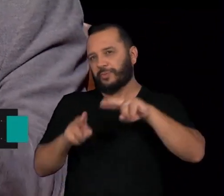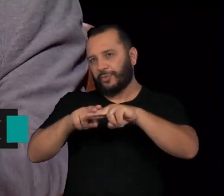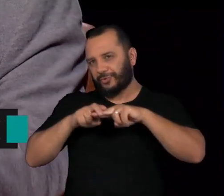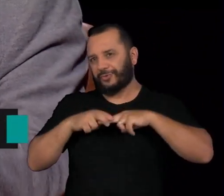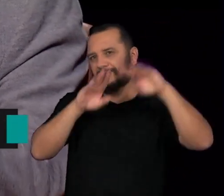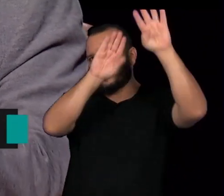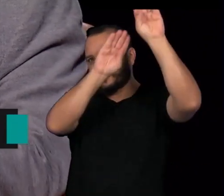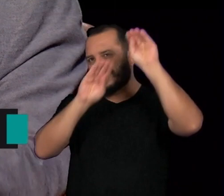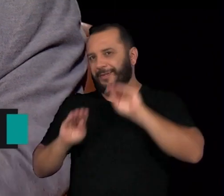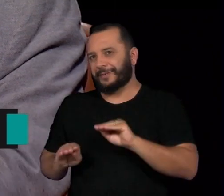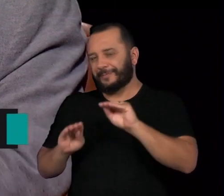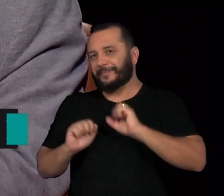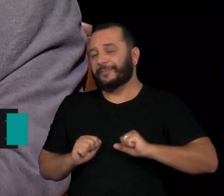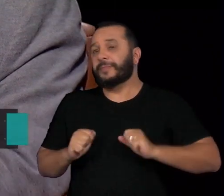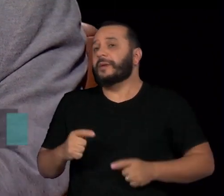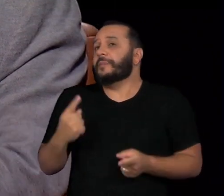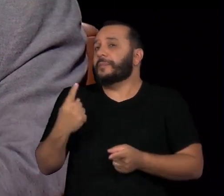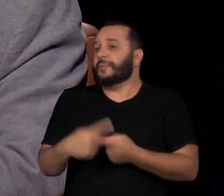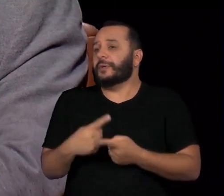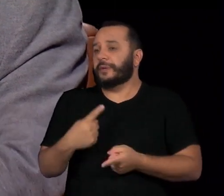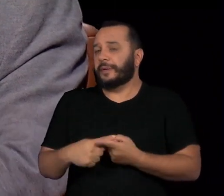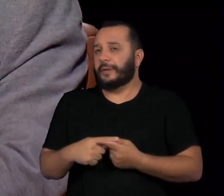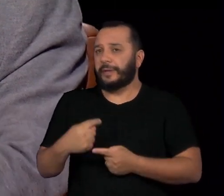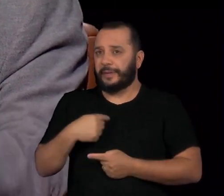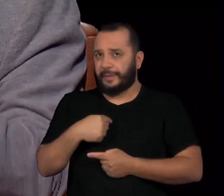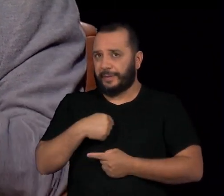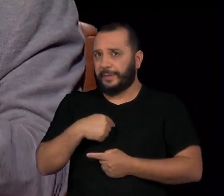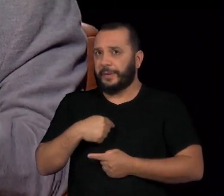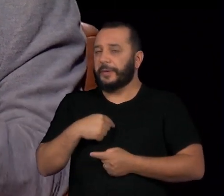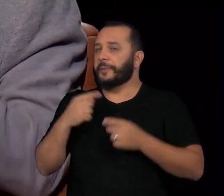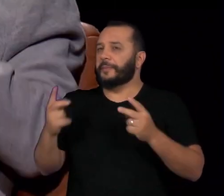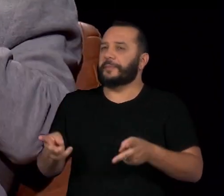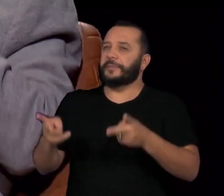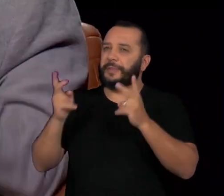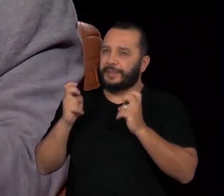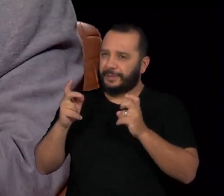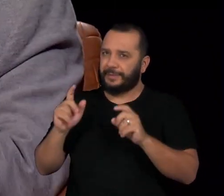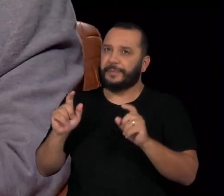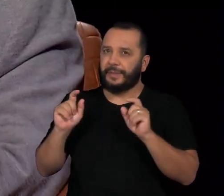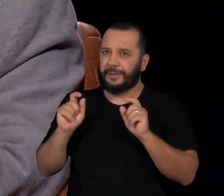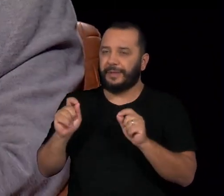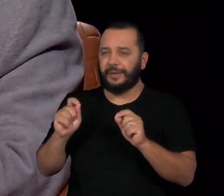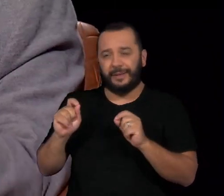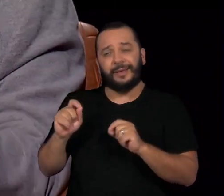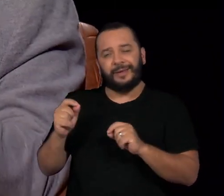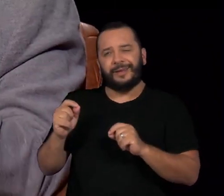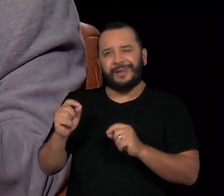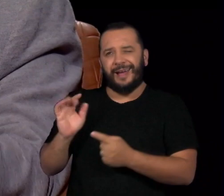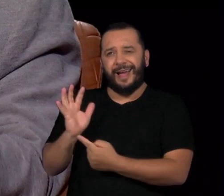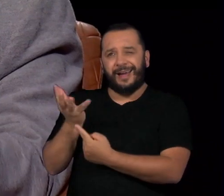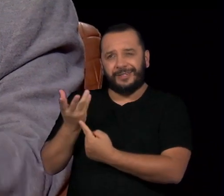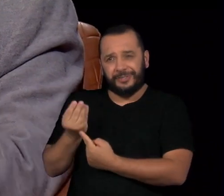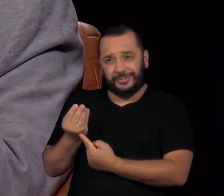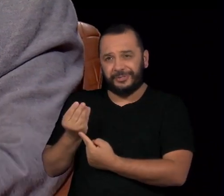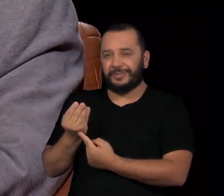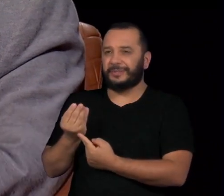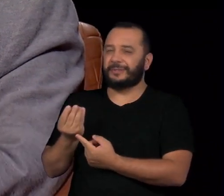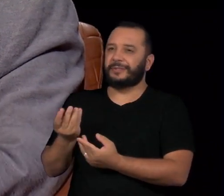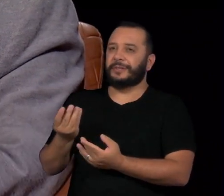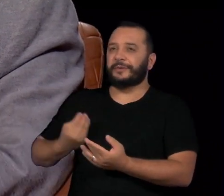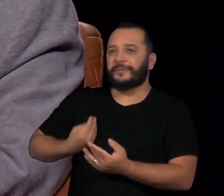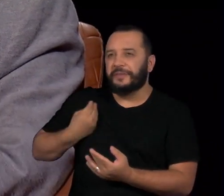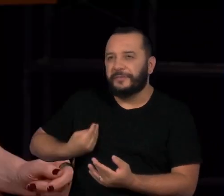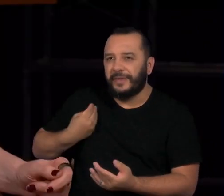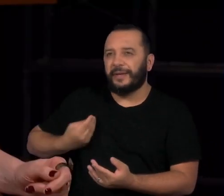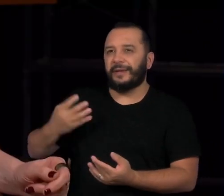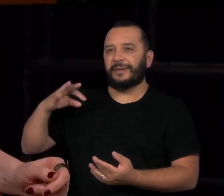porque eu percebi que seria difícil me afirmar como artista quer dizer viver integralmente